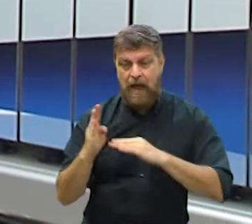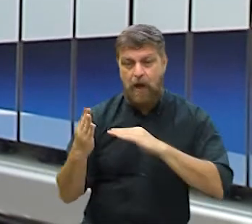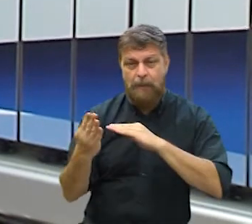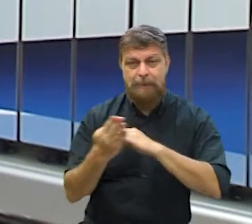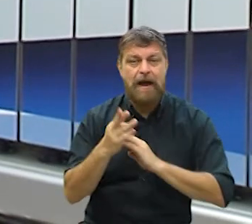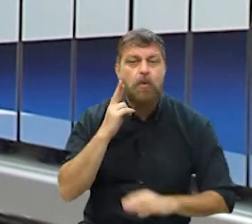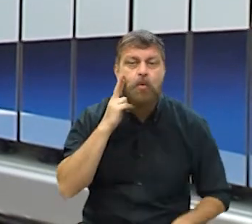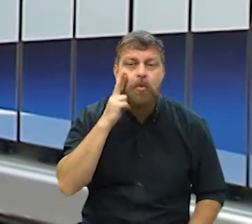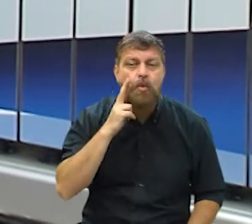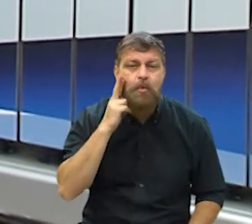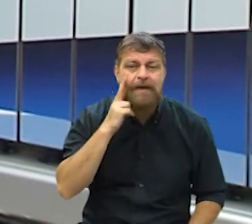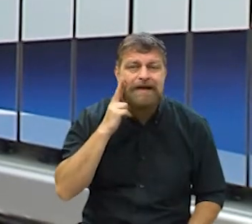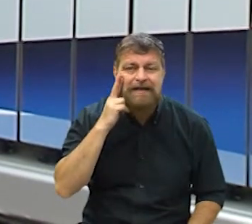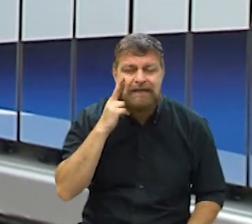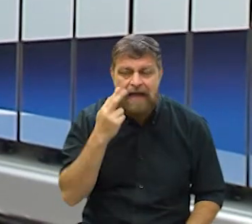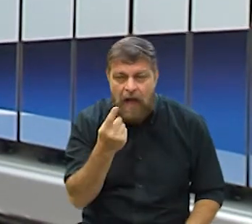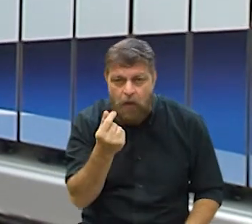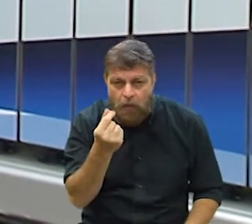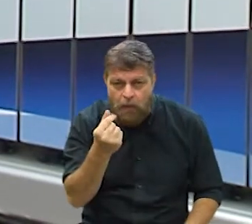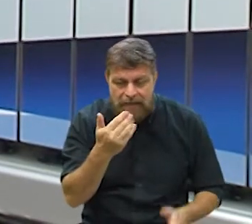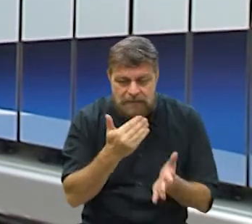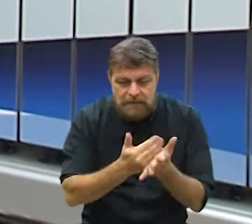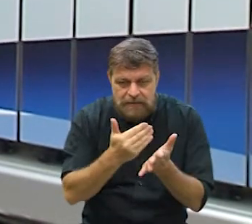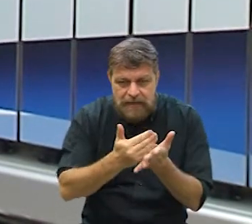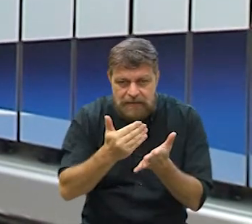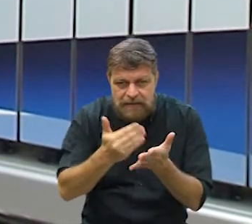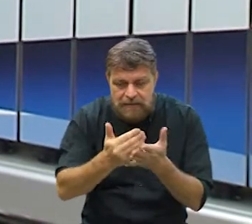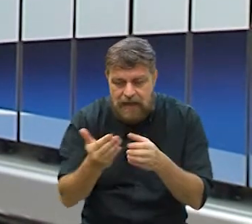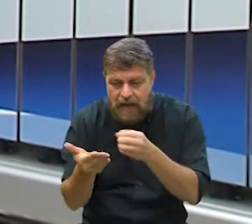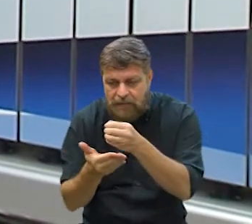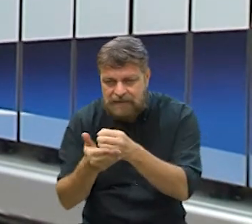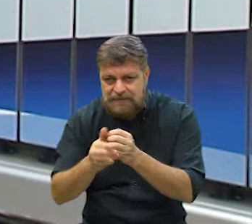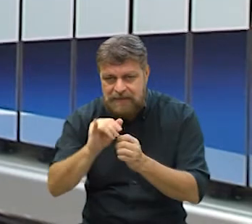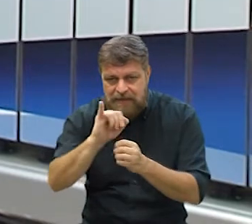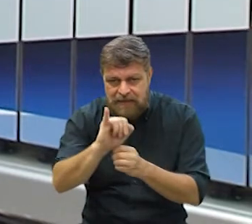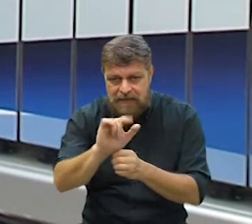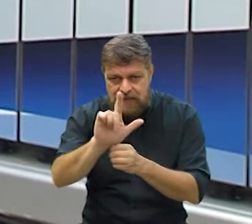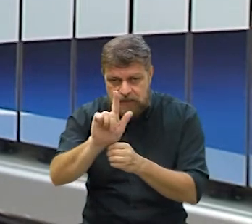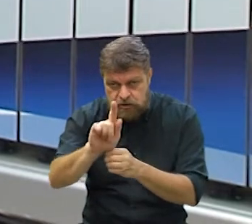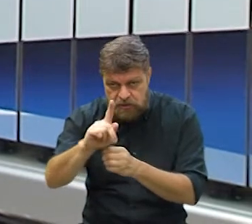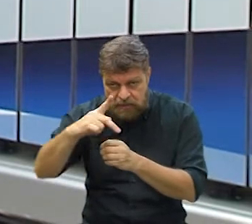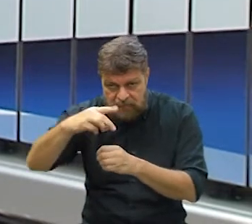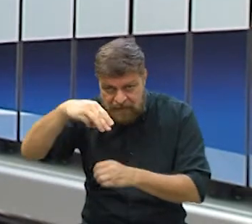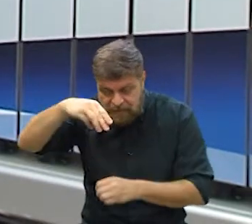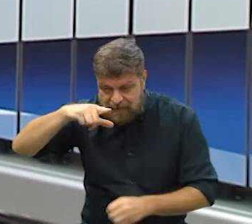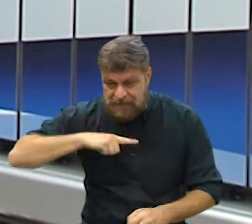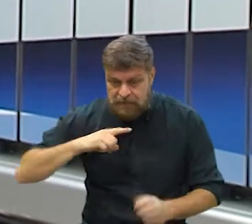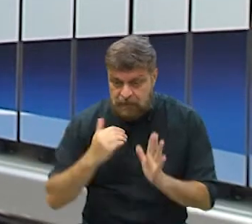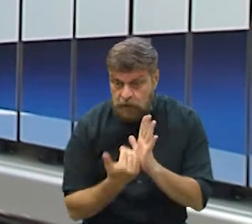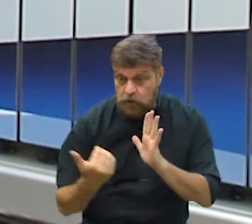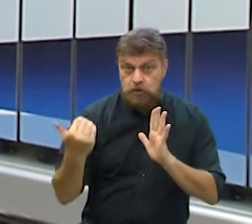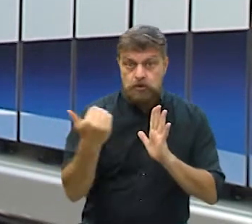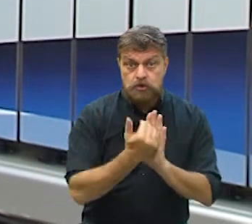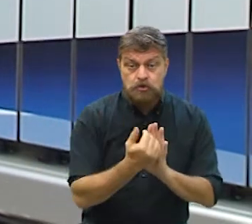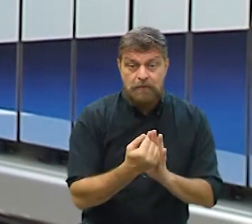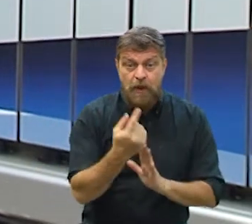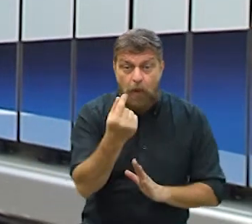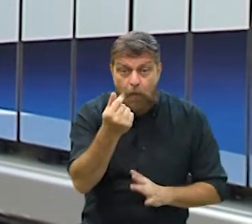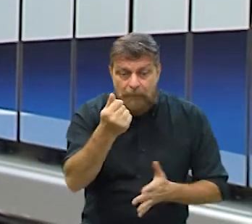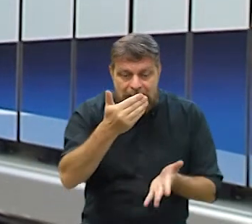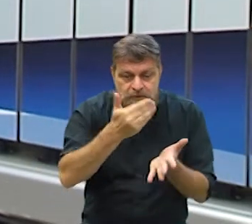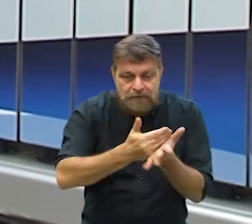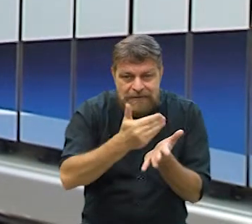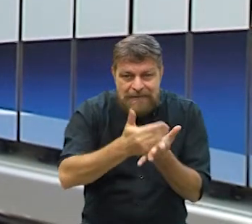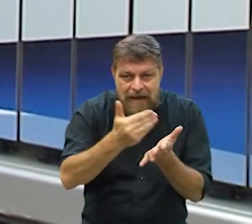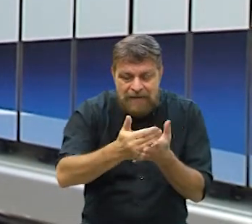do Jardim Rosalina. O reajuste anual, com base no IGPM, causou uma alta significativa no valor